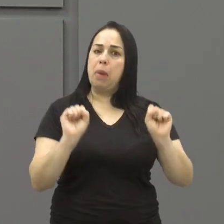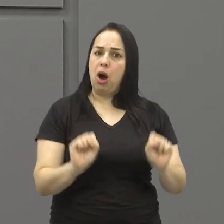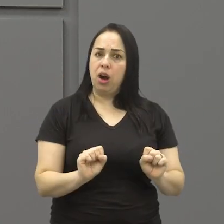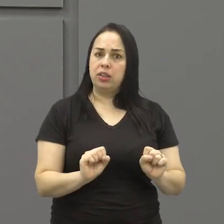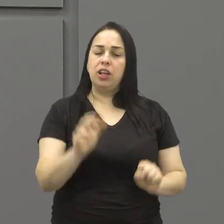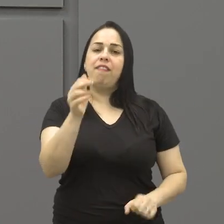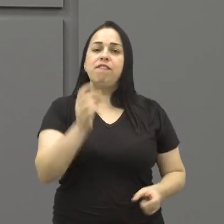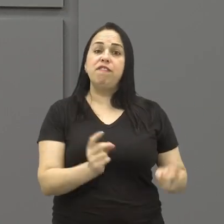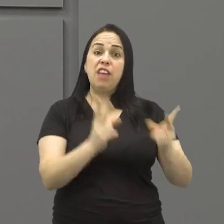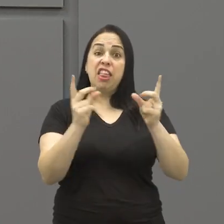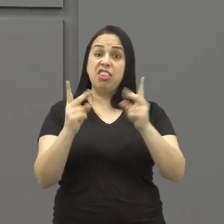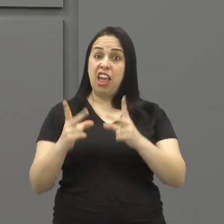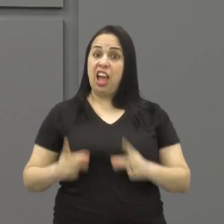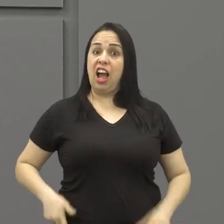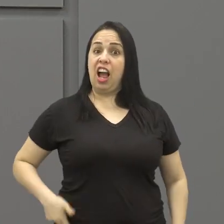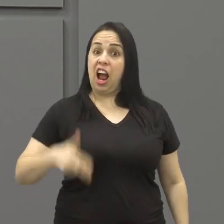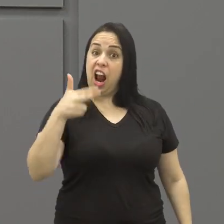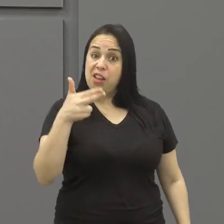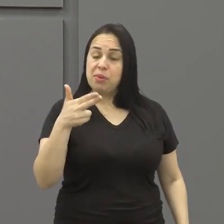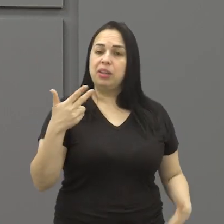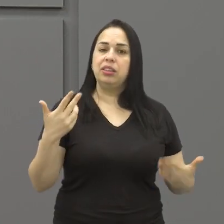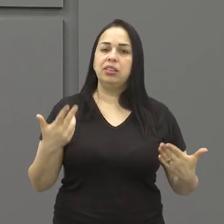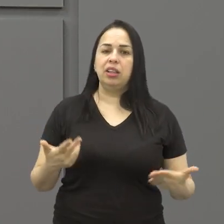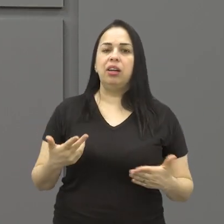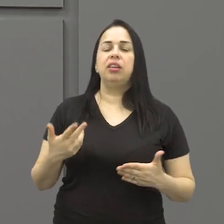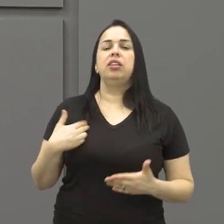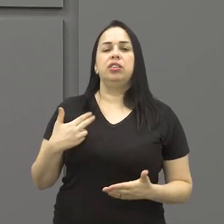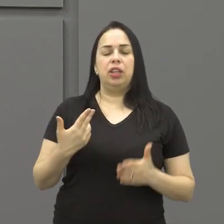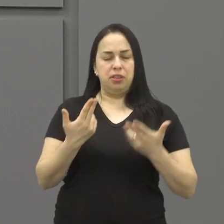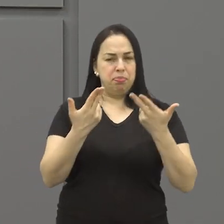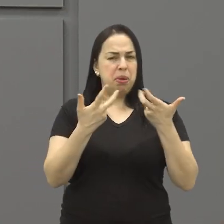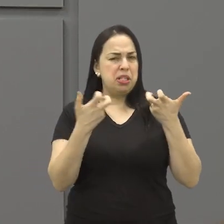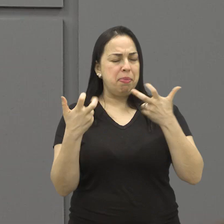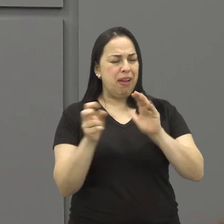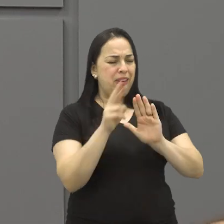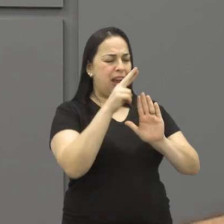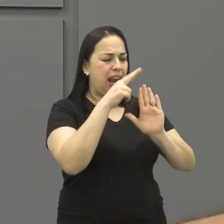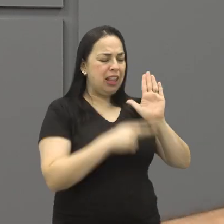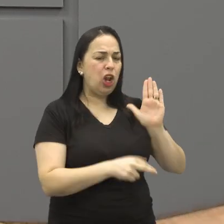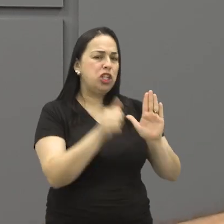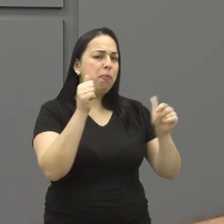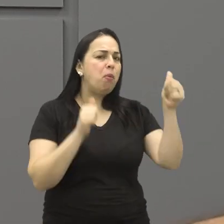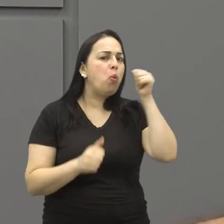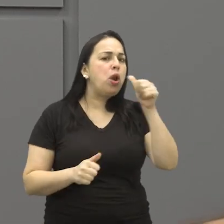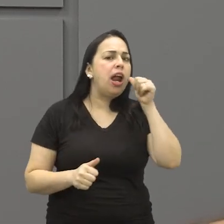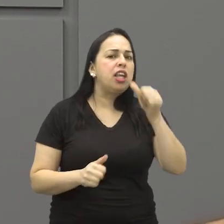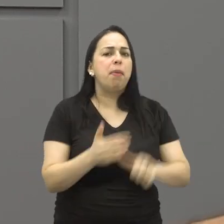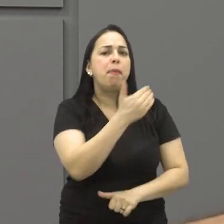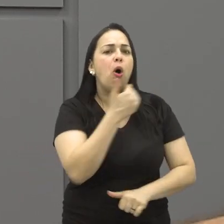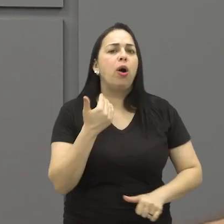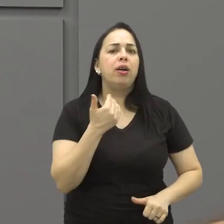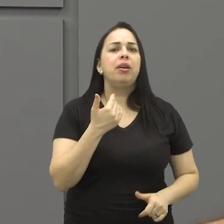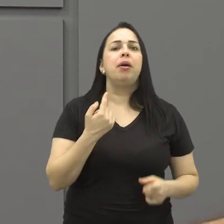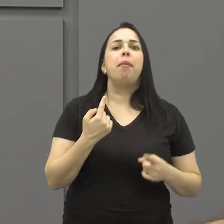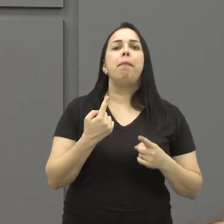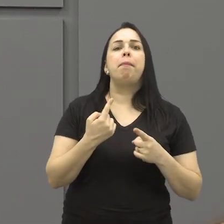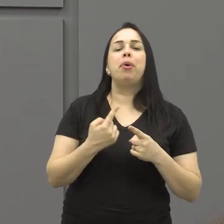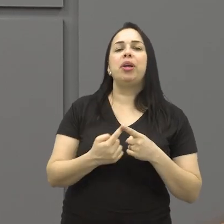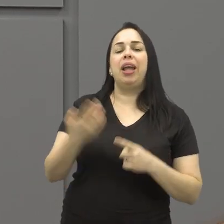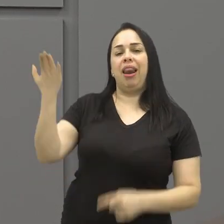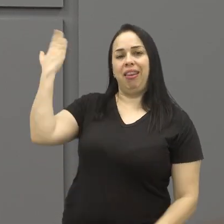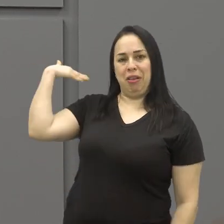a gente vê, assim, por exemplo, vários relatórios de mulheres que foram mortas, e aí da onde veio? Lá